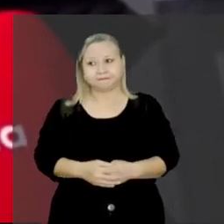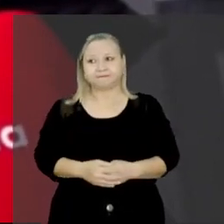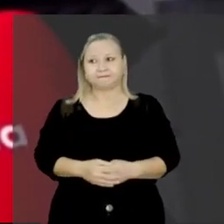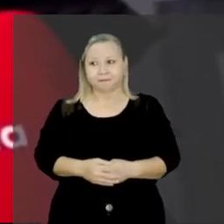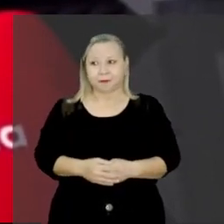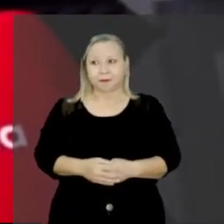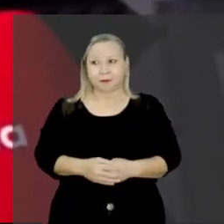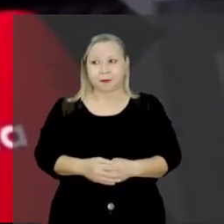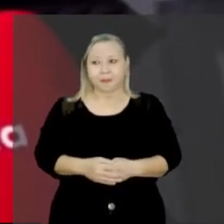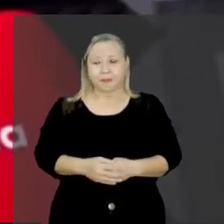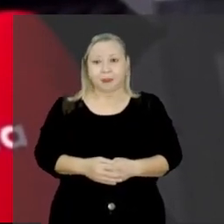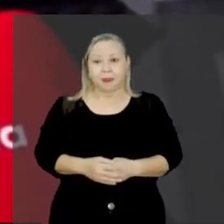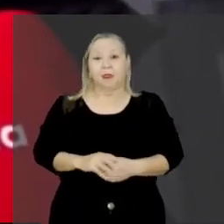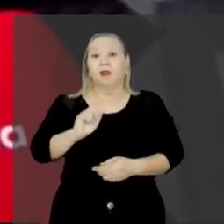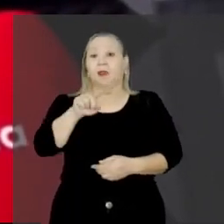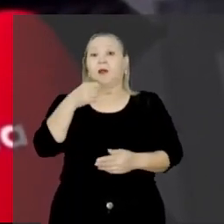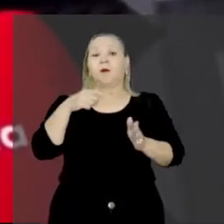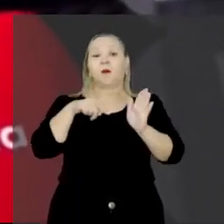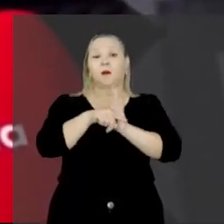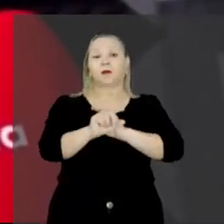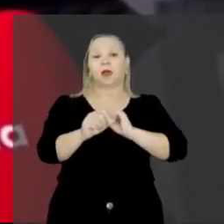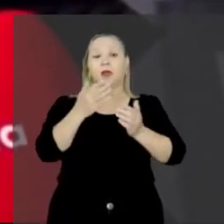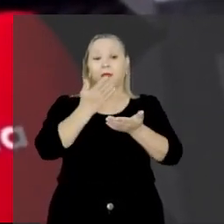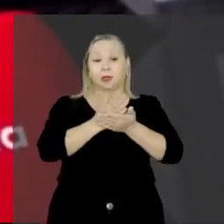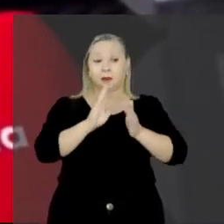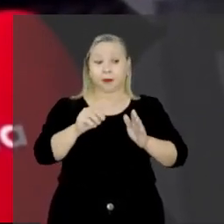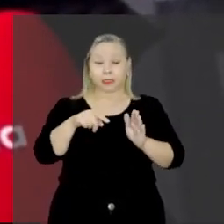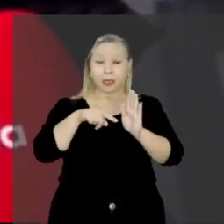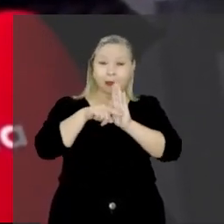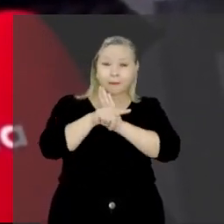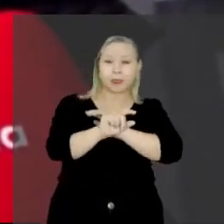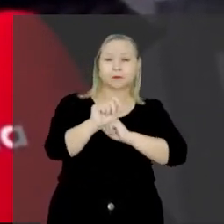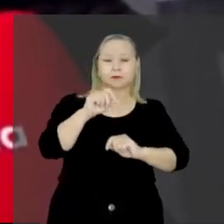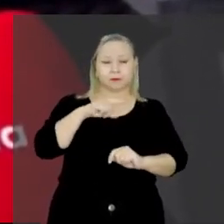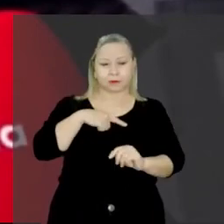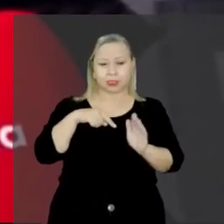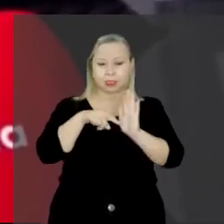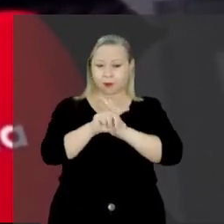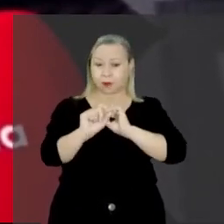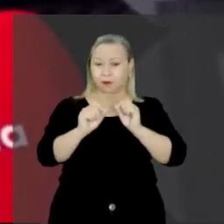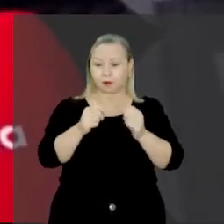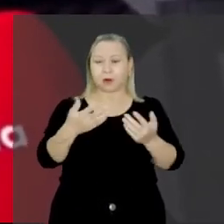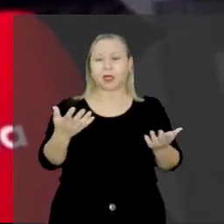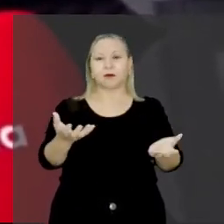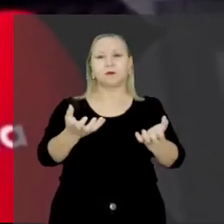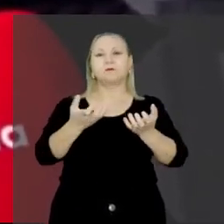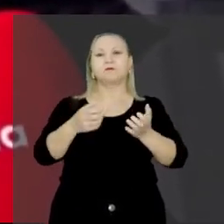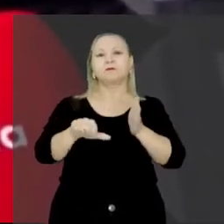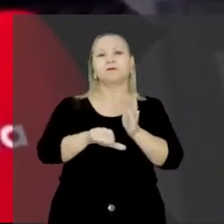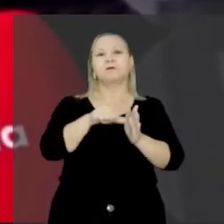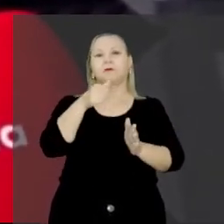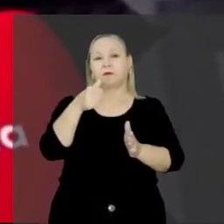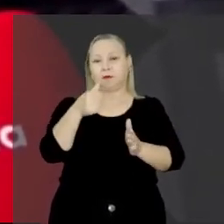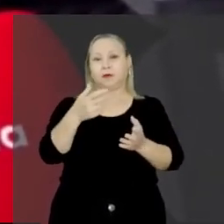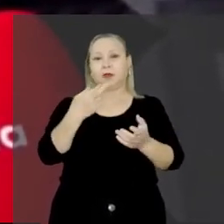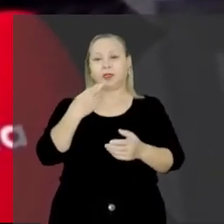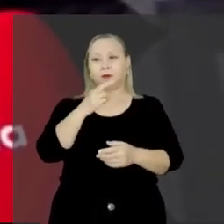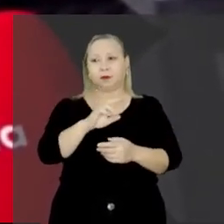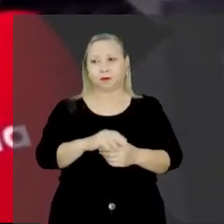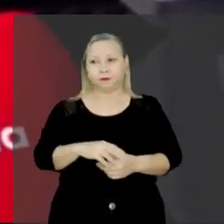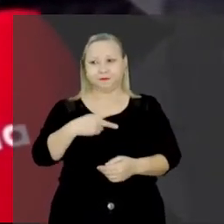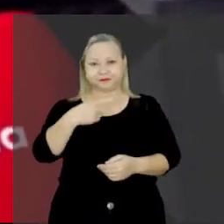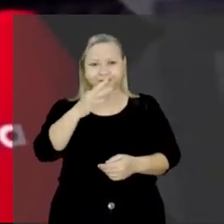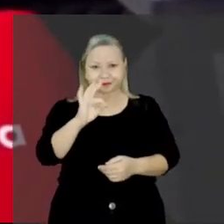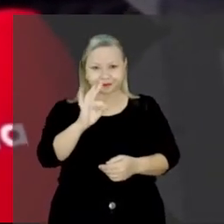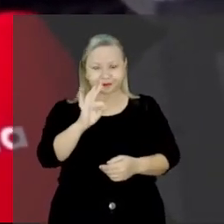como candidato Eduardo Leite, que hoje é governador do Rio Grande do Sul. Queria que o senhor respondesse rapidamente essas duas perguntas para os colegas também